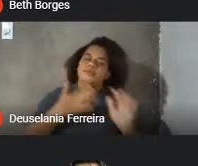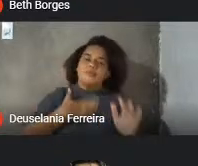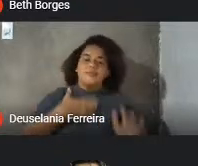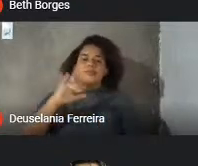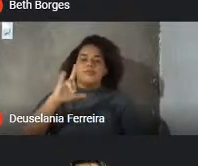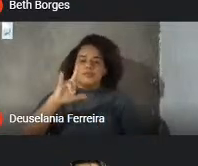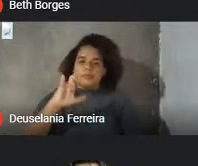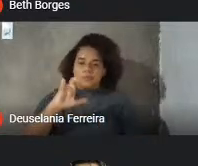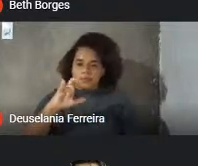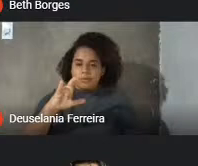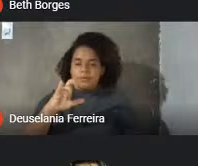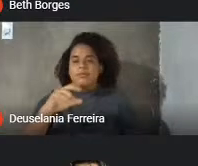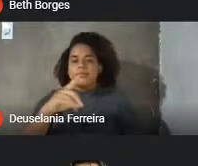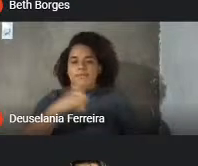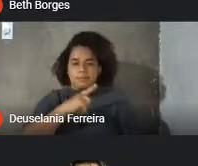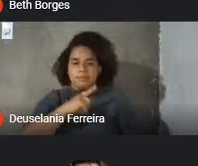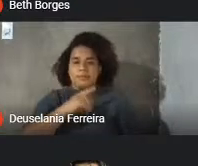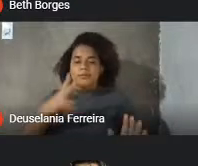lá